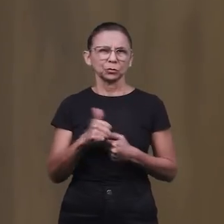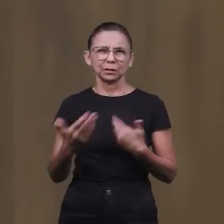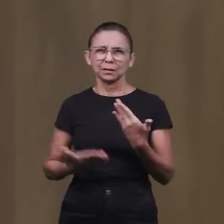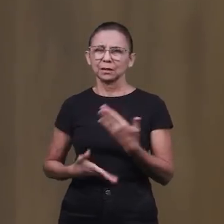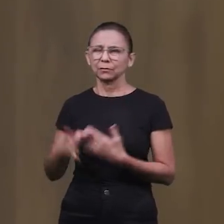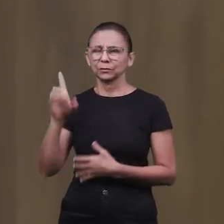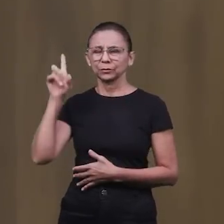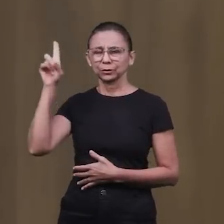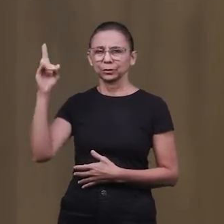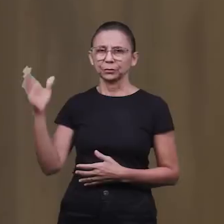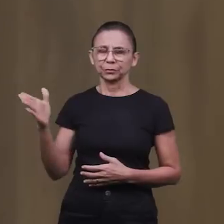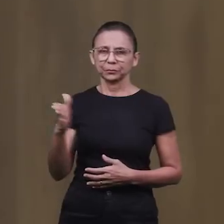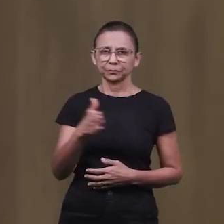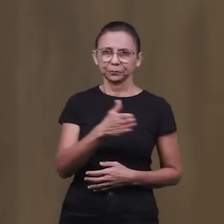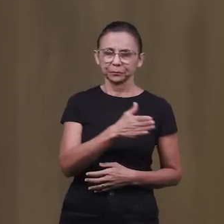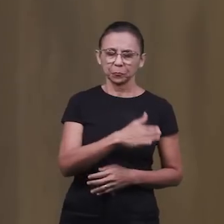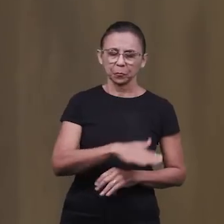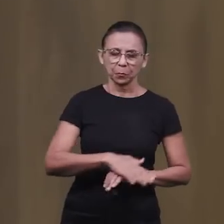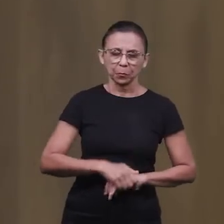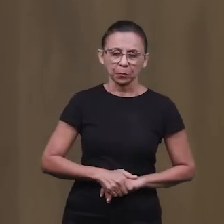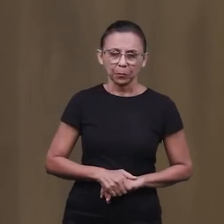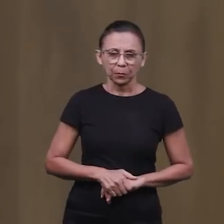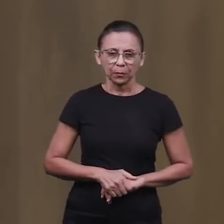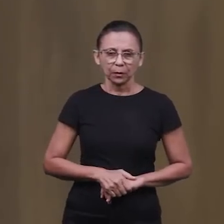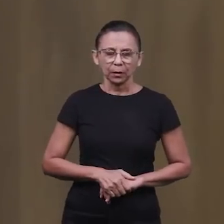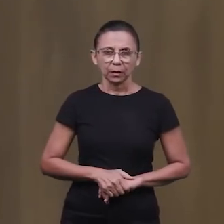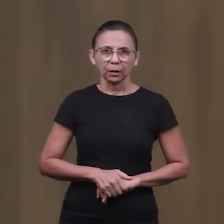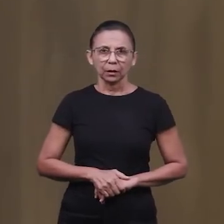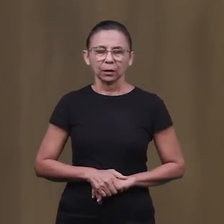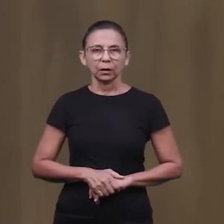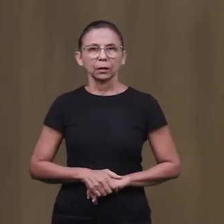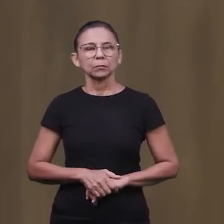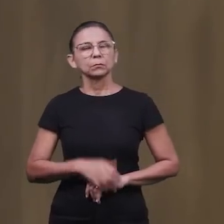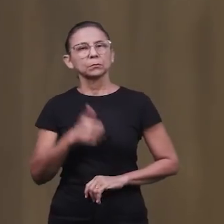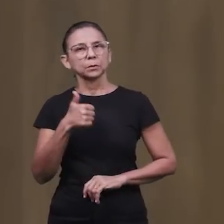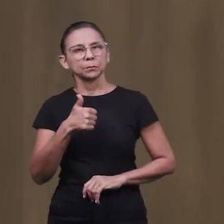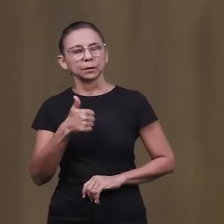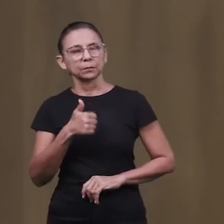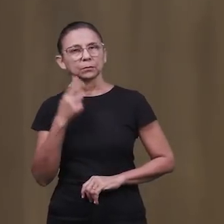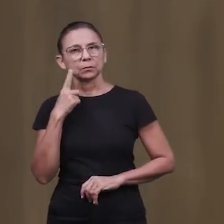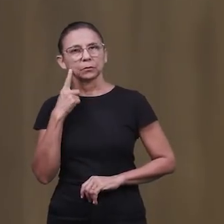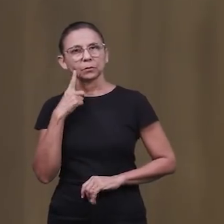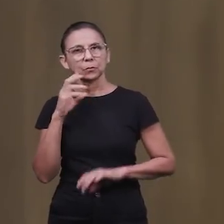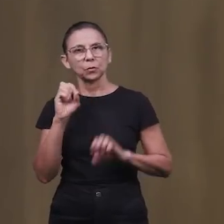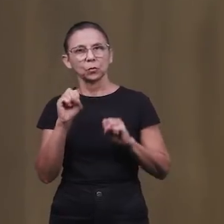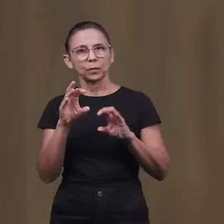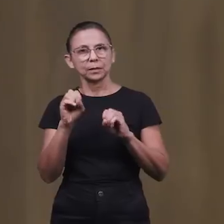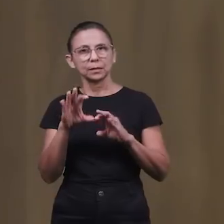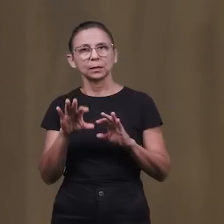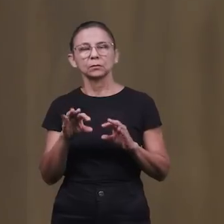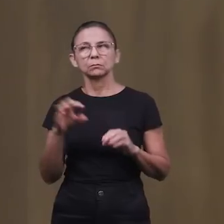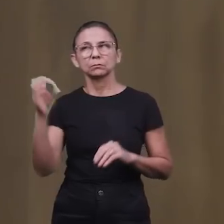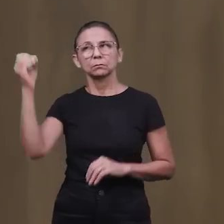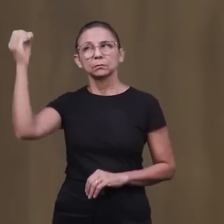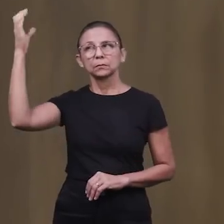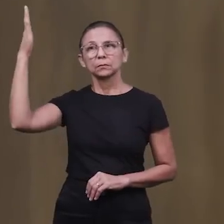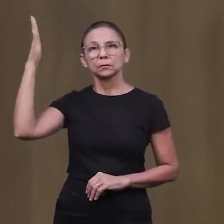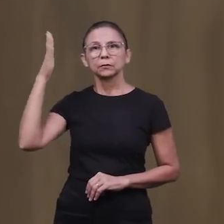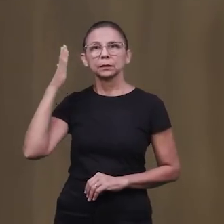ensino revelado. Nós temos, mas nós vemos que nós podemos avançar